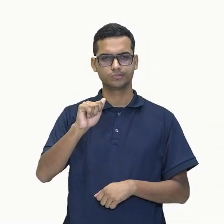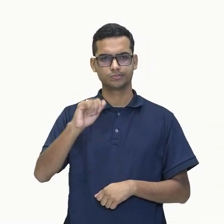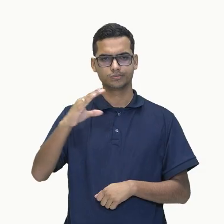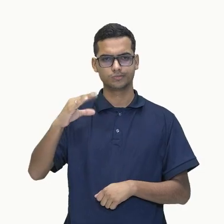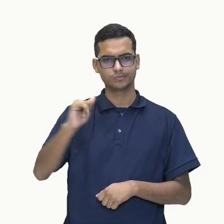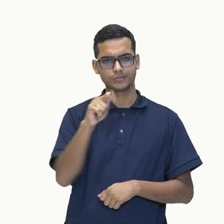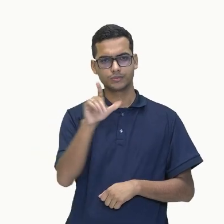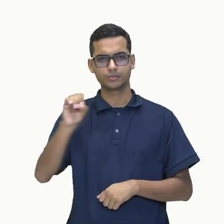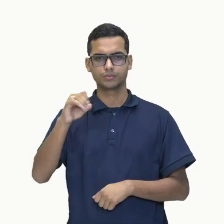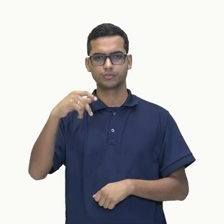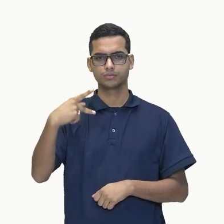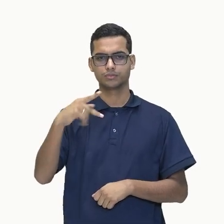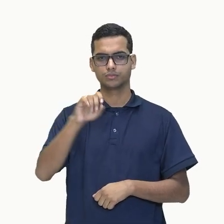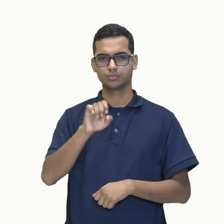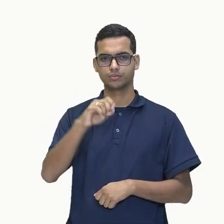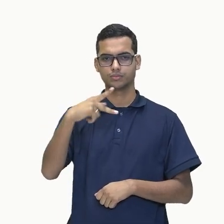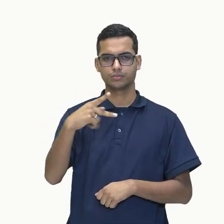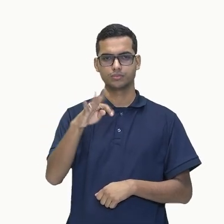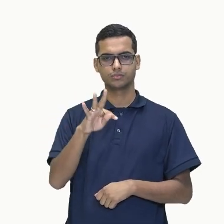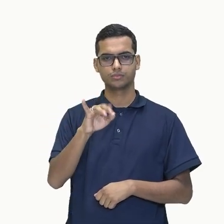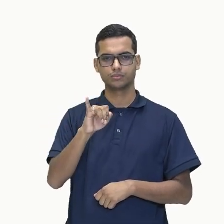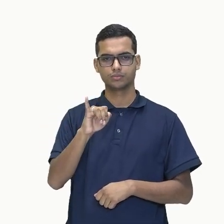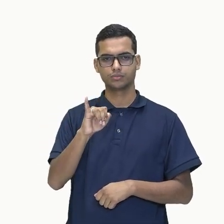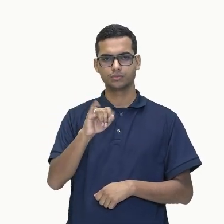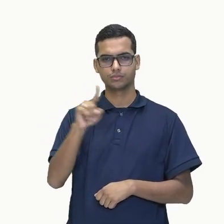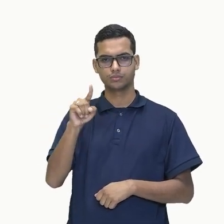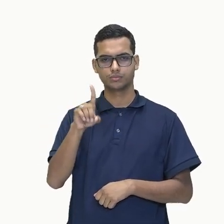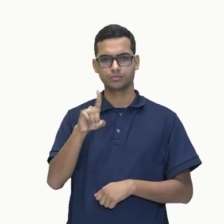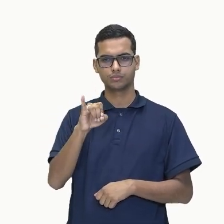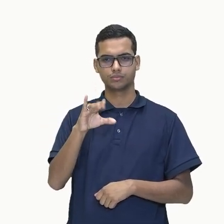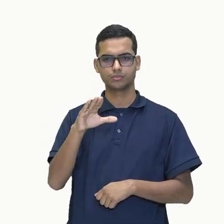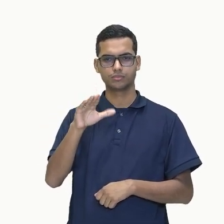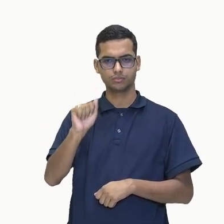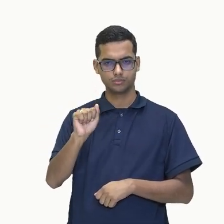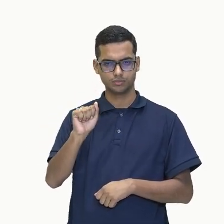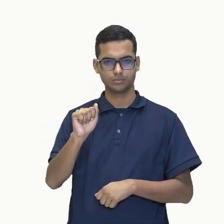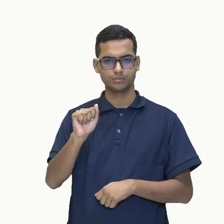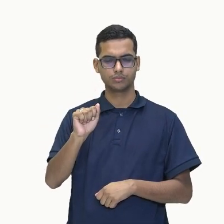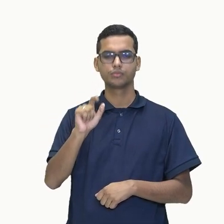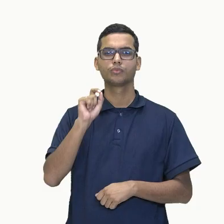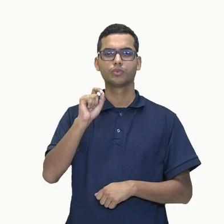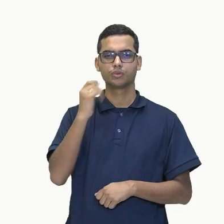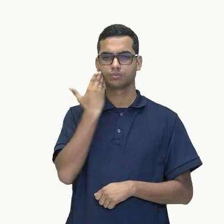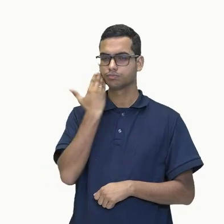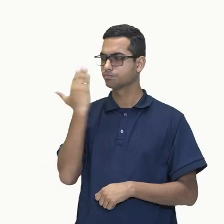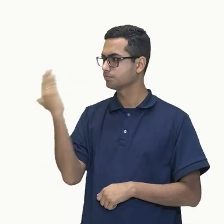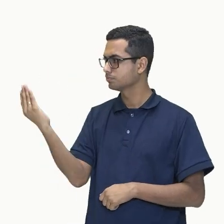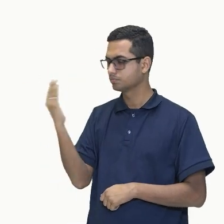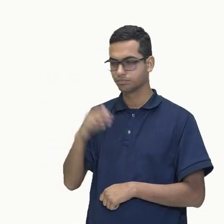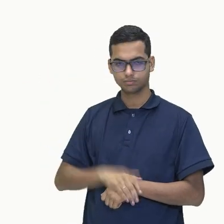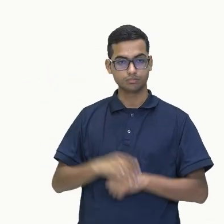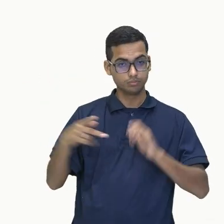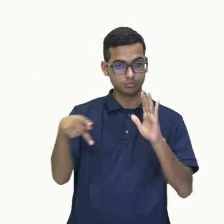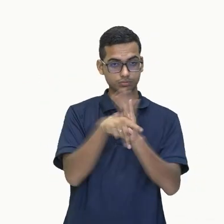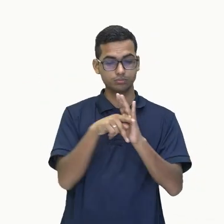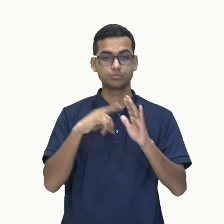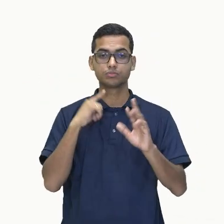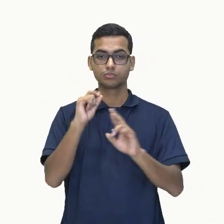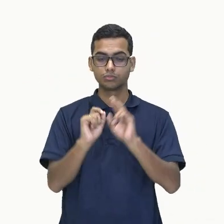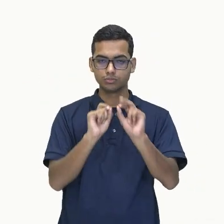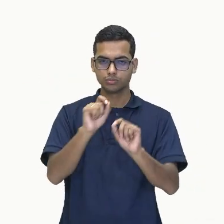peptídica. Essa ligação peptídica é a reação de aminoácidos que